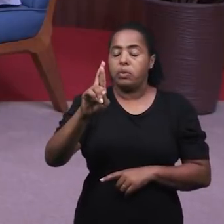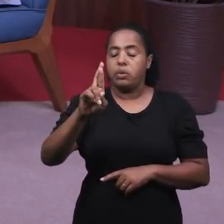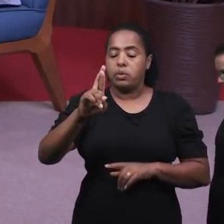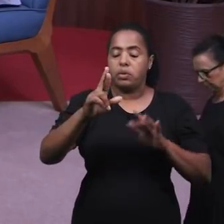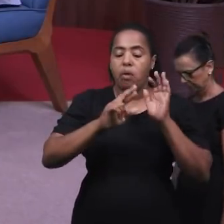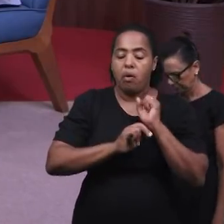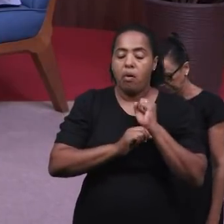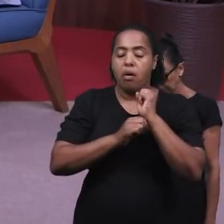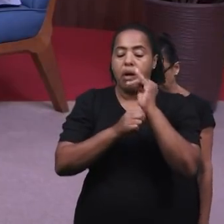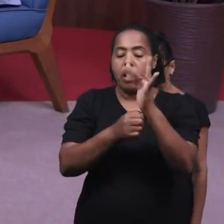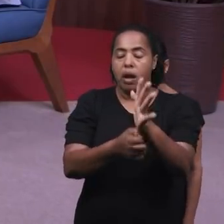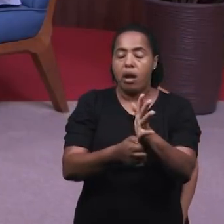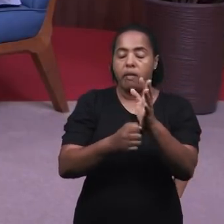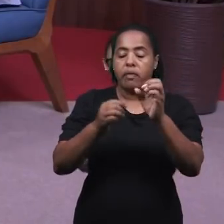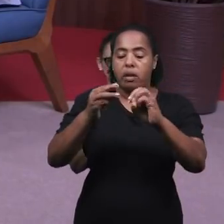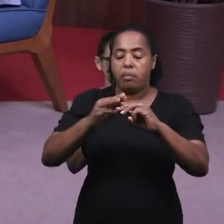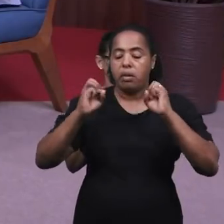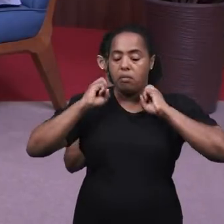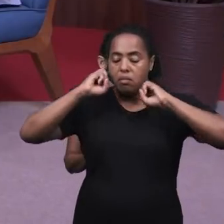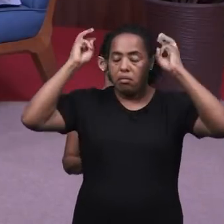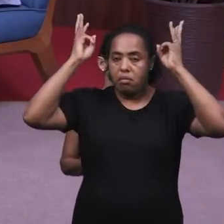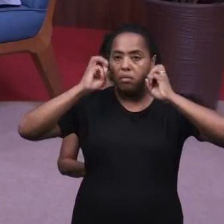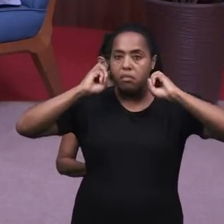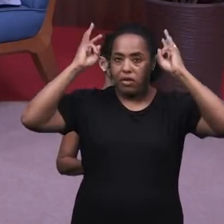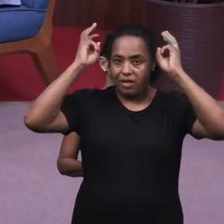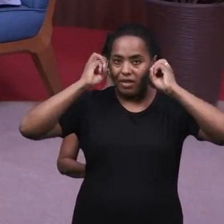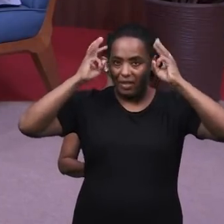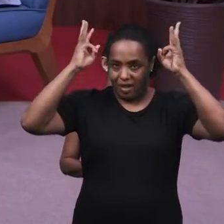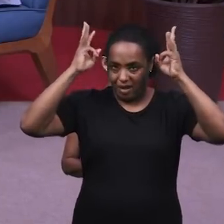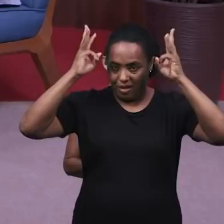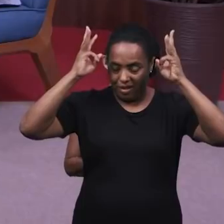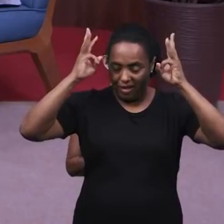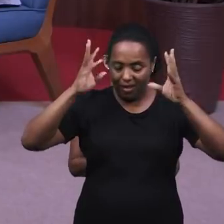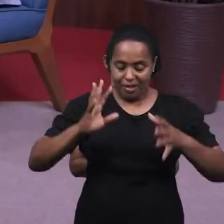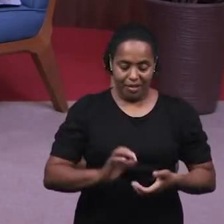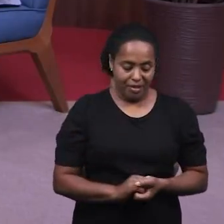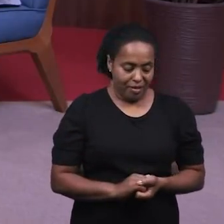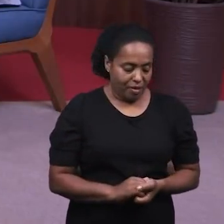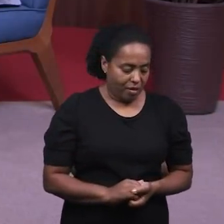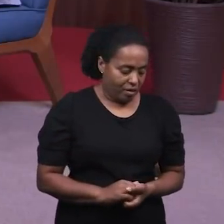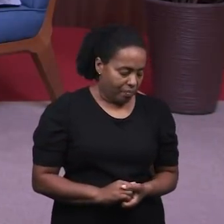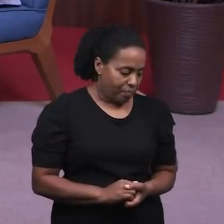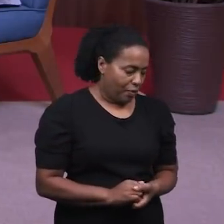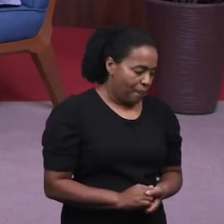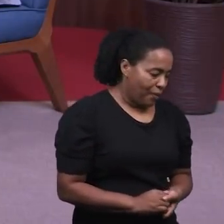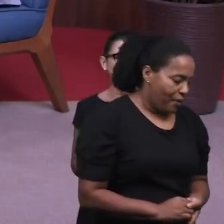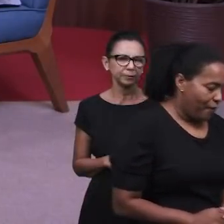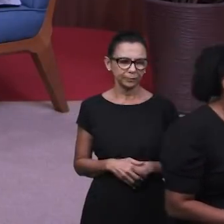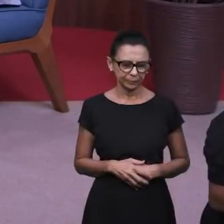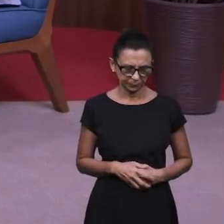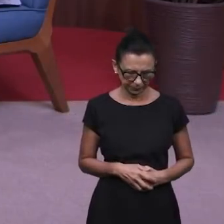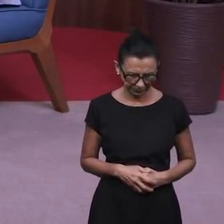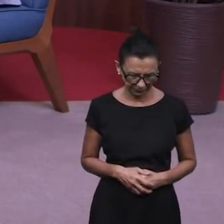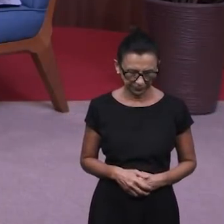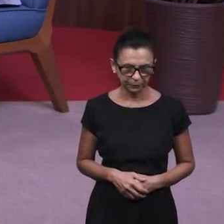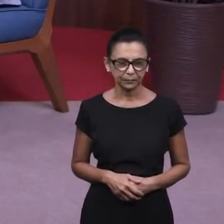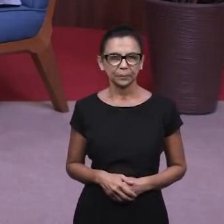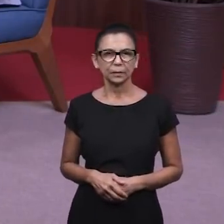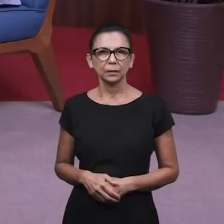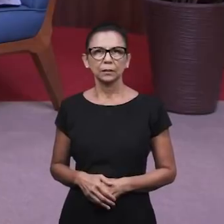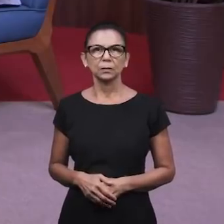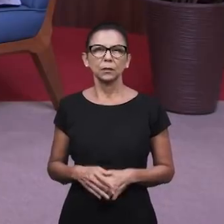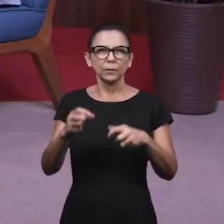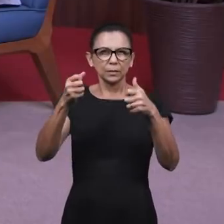Moisés, e ali através da revelação que o Senhor fez a Moisés, ali para o povo, né? Então, eu queria que você falasse um